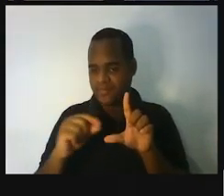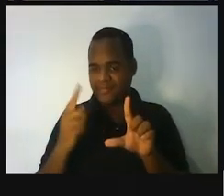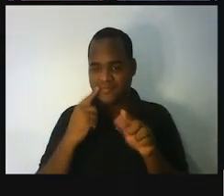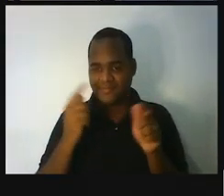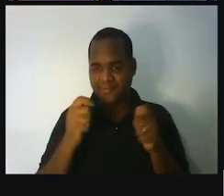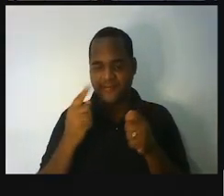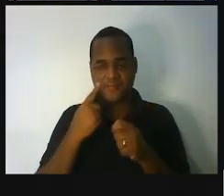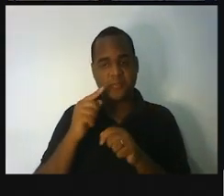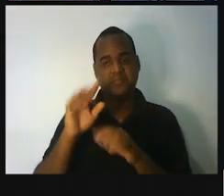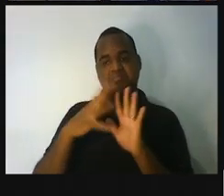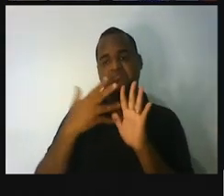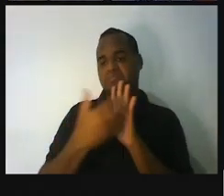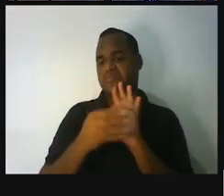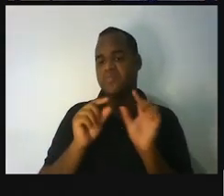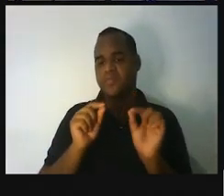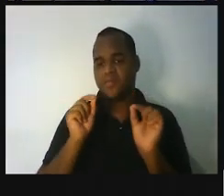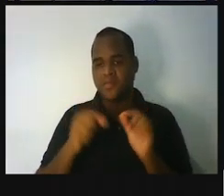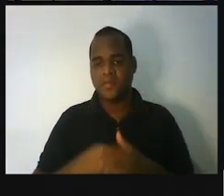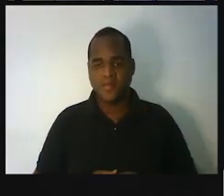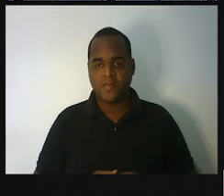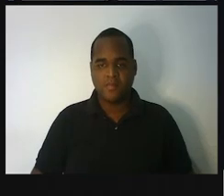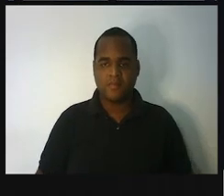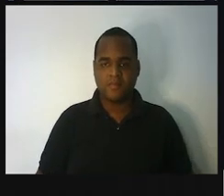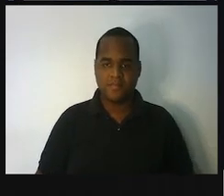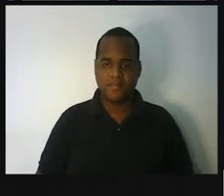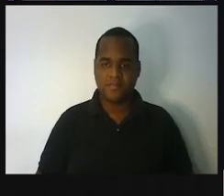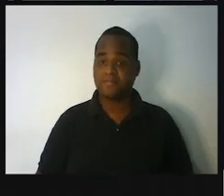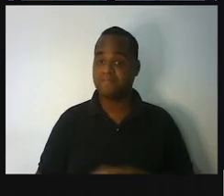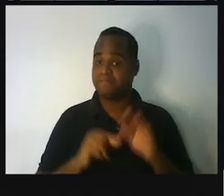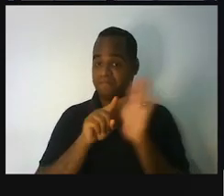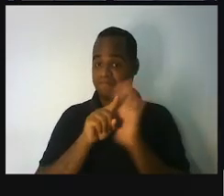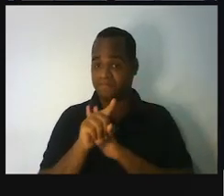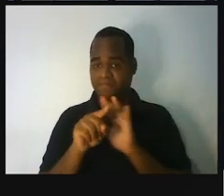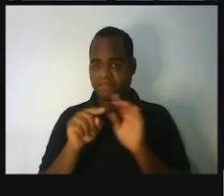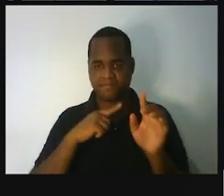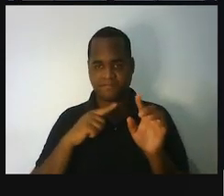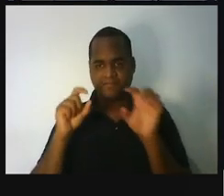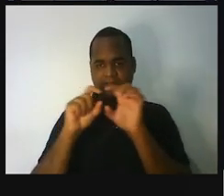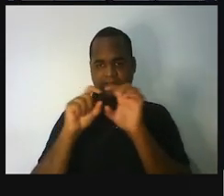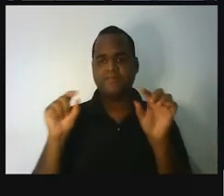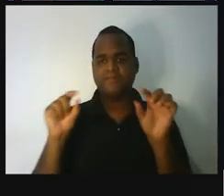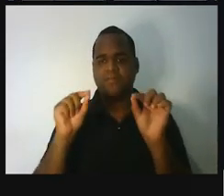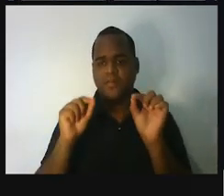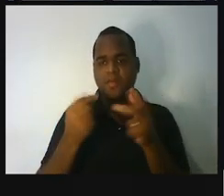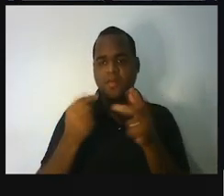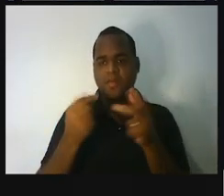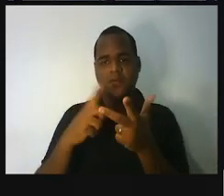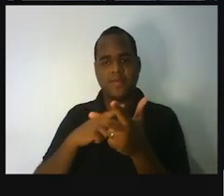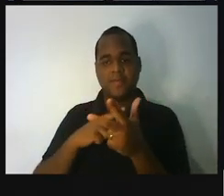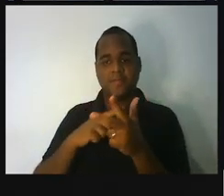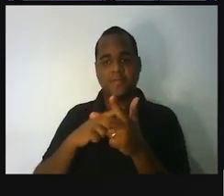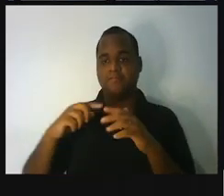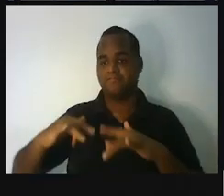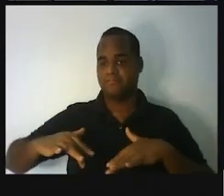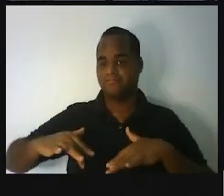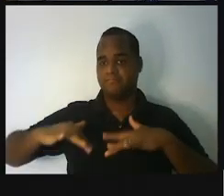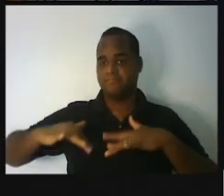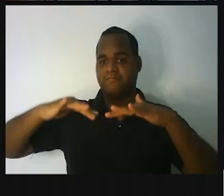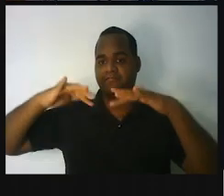tabelinha, certo? Só que em cima da tabelinha tem uma pergunta. Qual dos reservatórios possui o